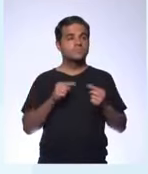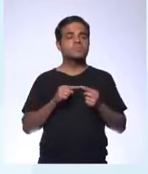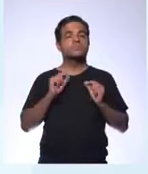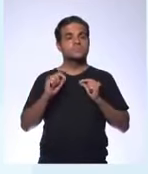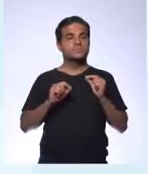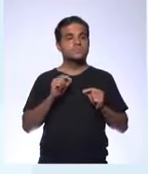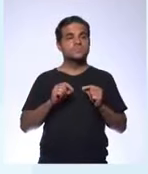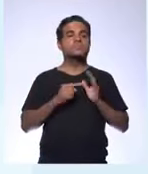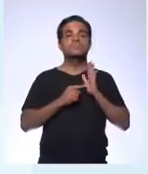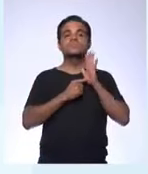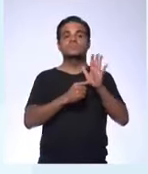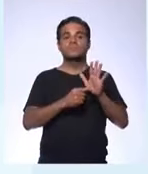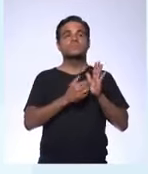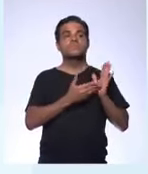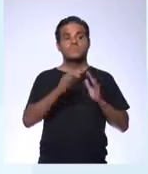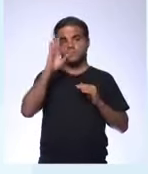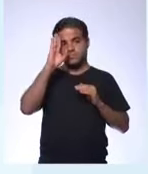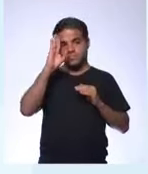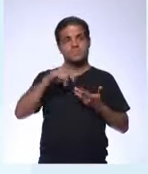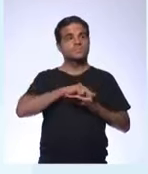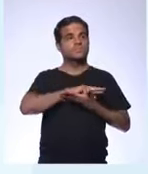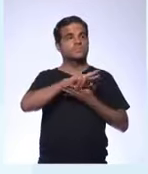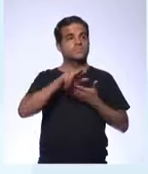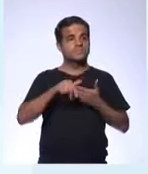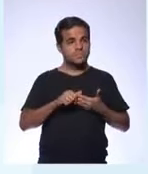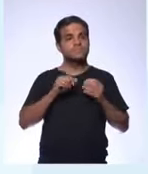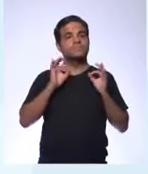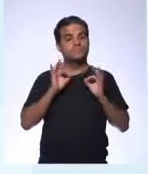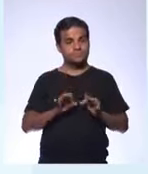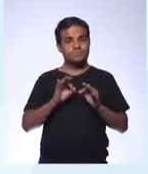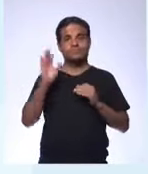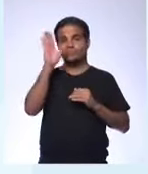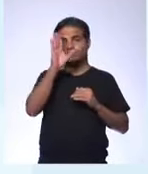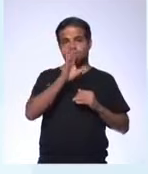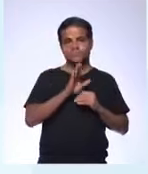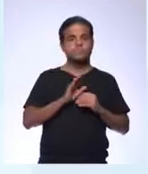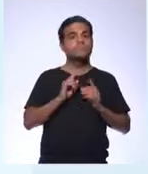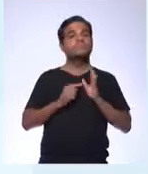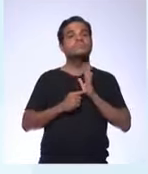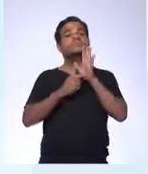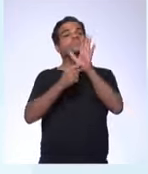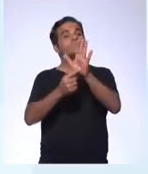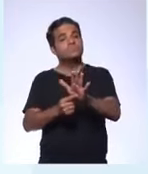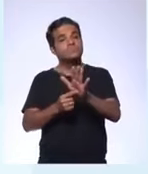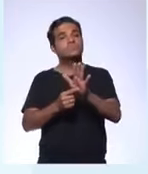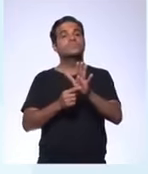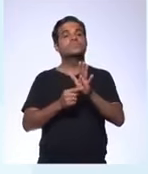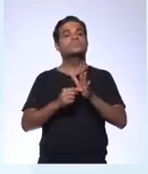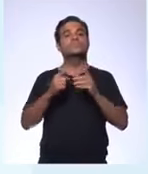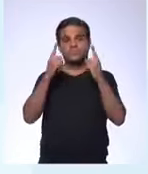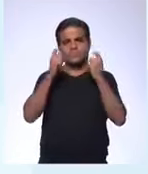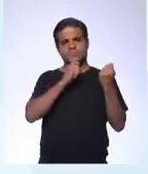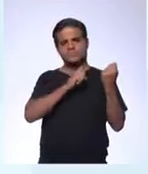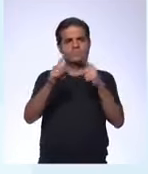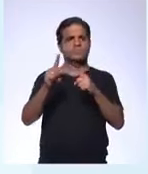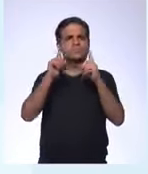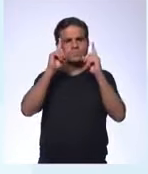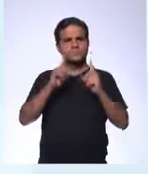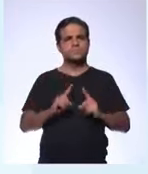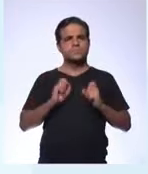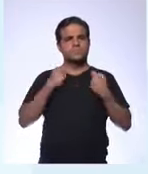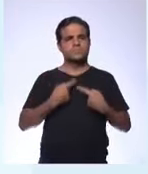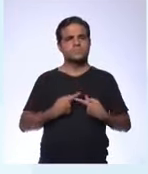são apresentar as principais características da ditadura militar no Brasil, apontando para a questão da violação dos direitos humanos e